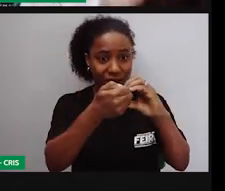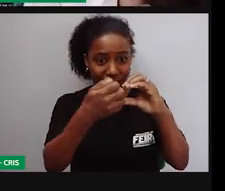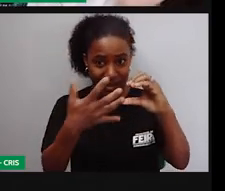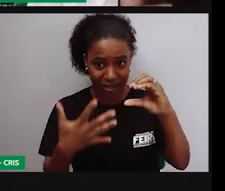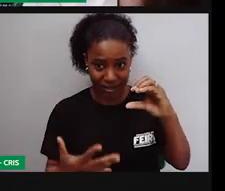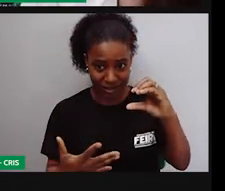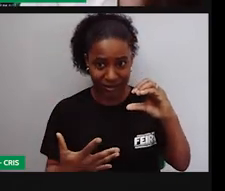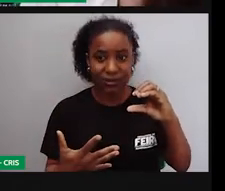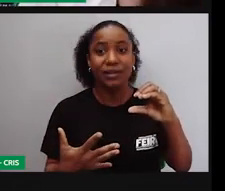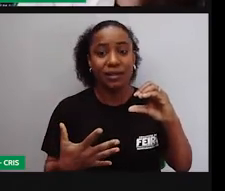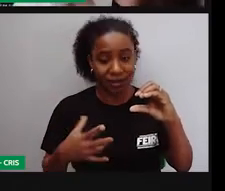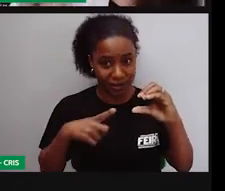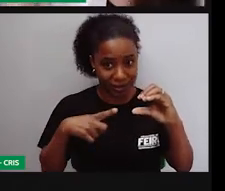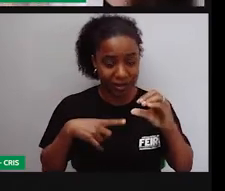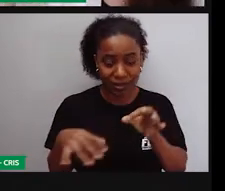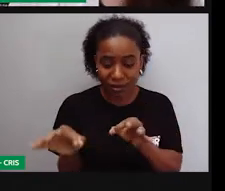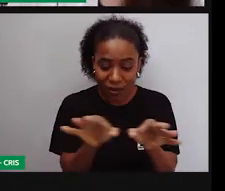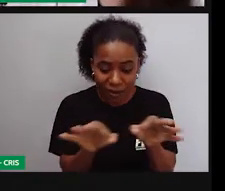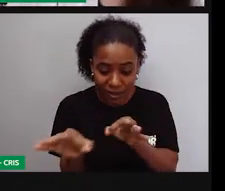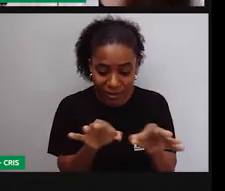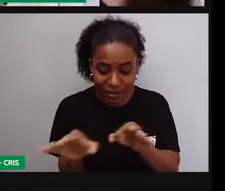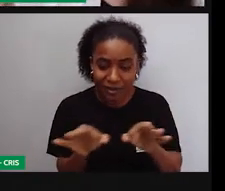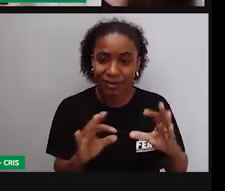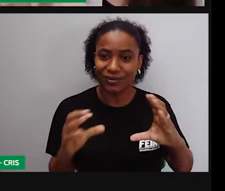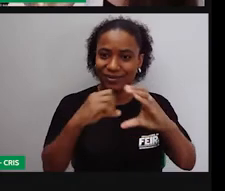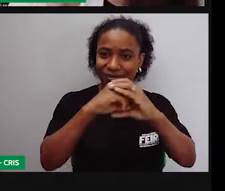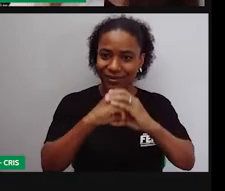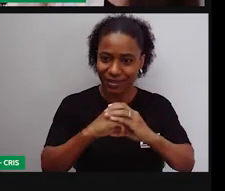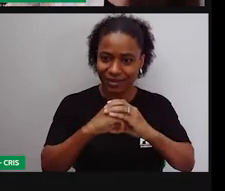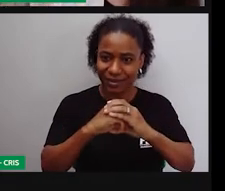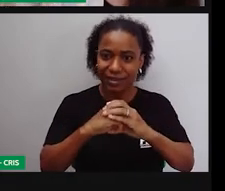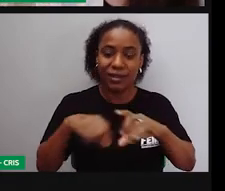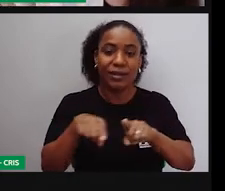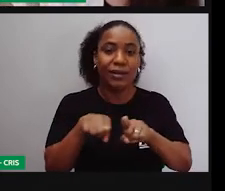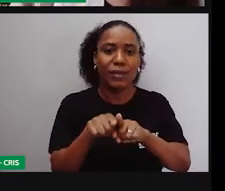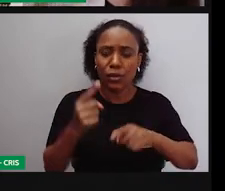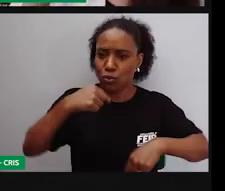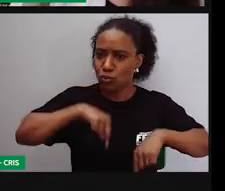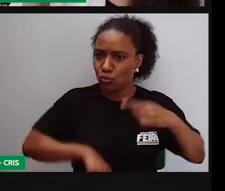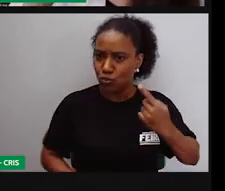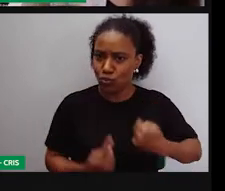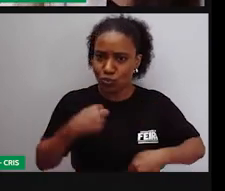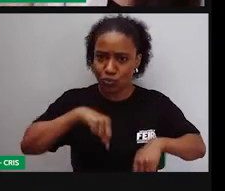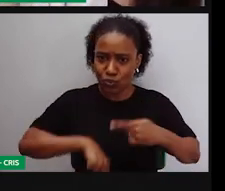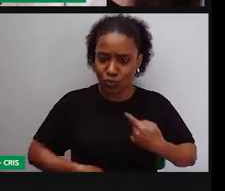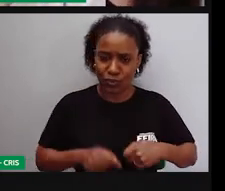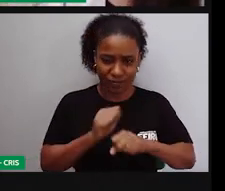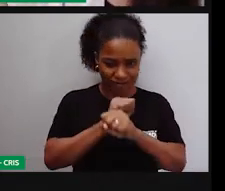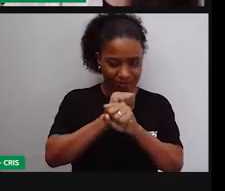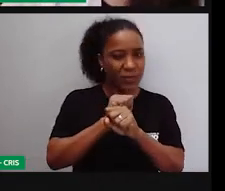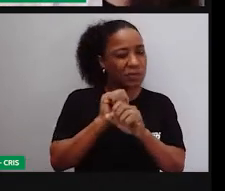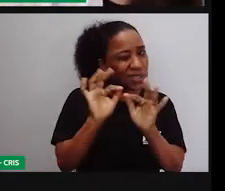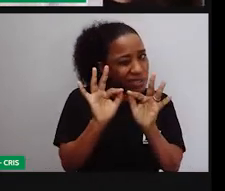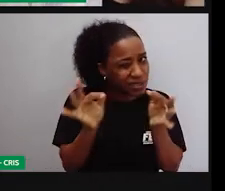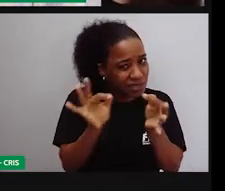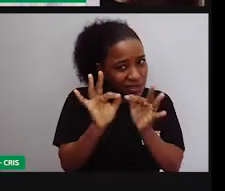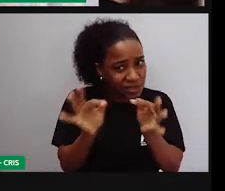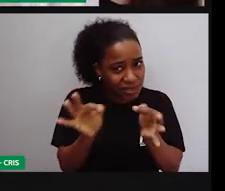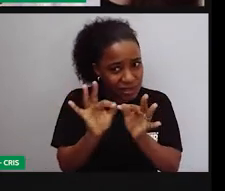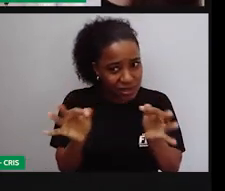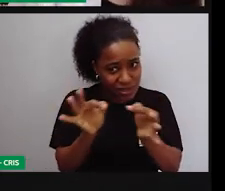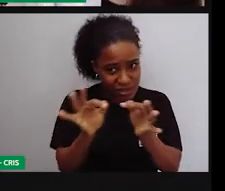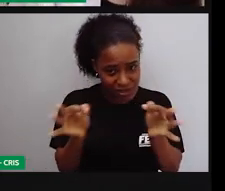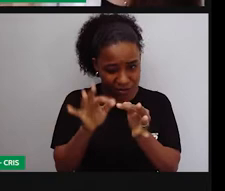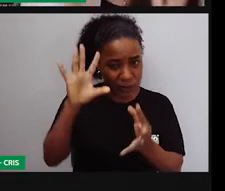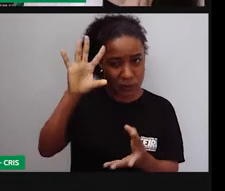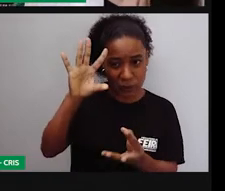a organização da célula e o metabolismo, de forma muito genérica, de forma muito